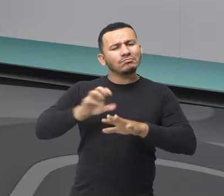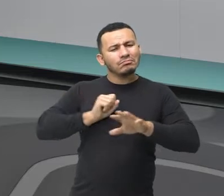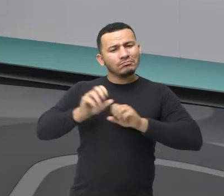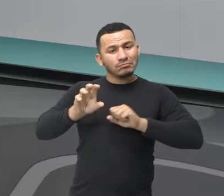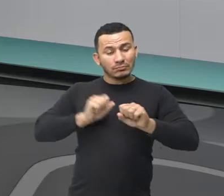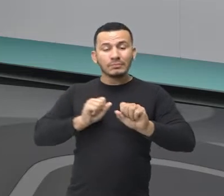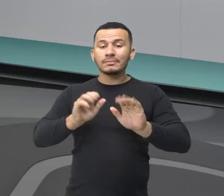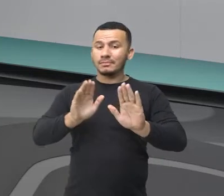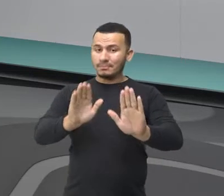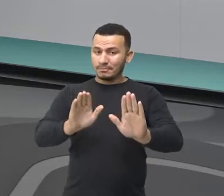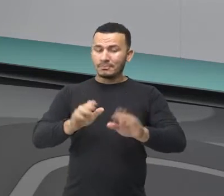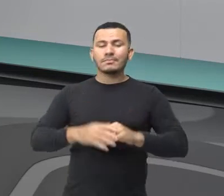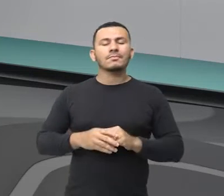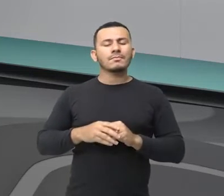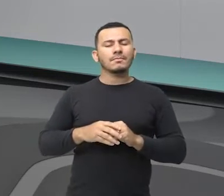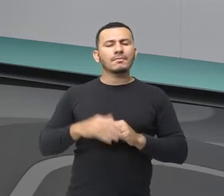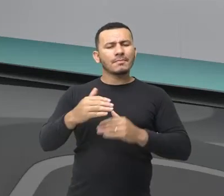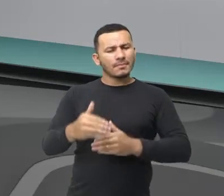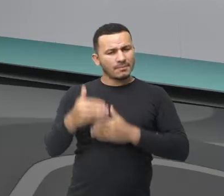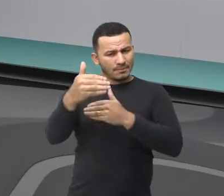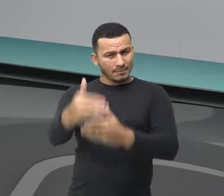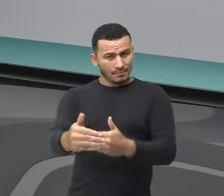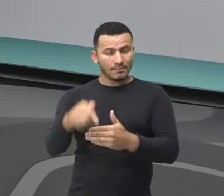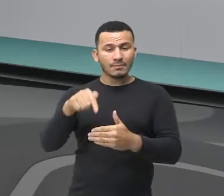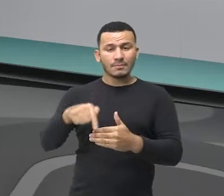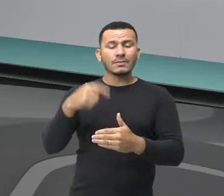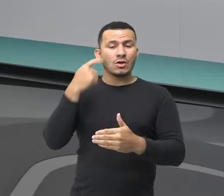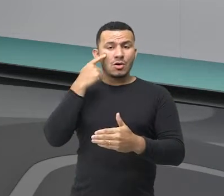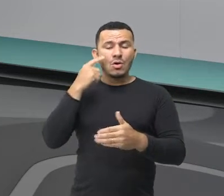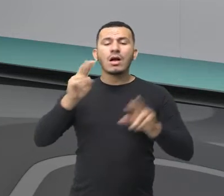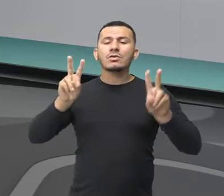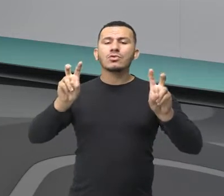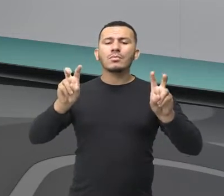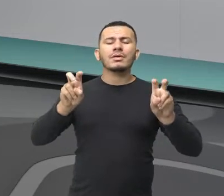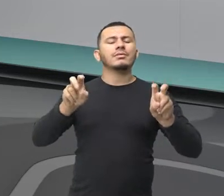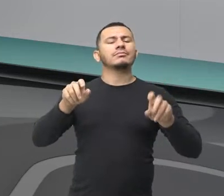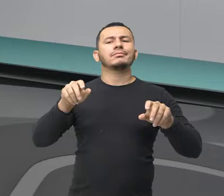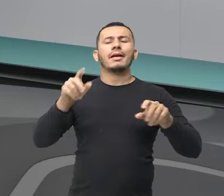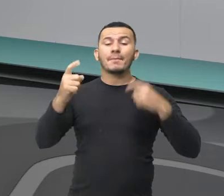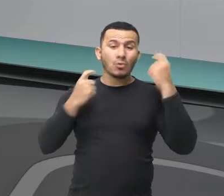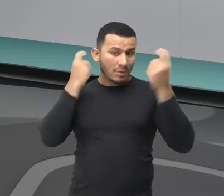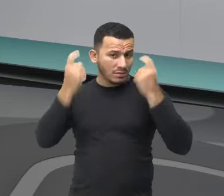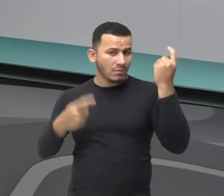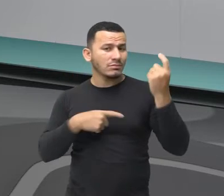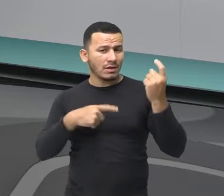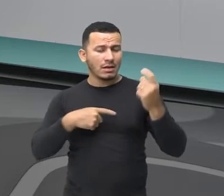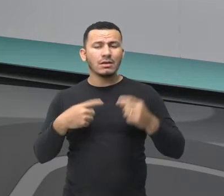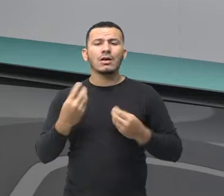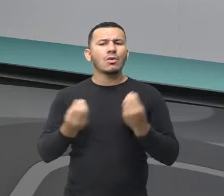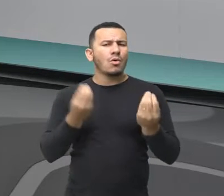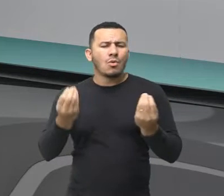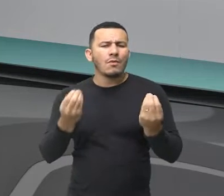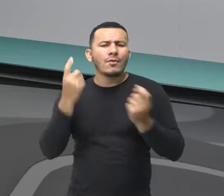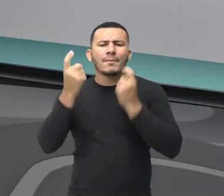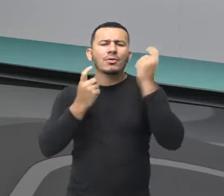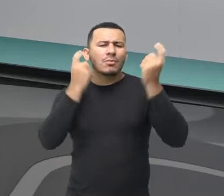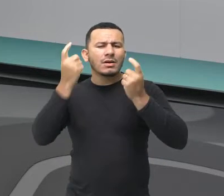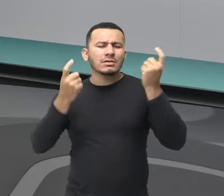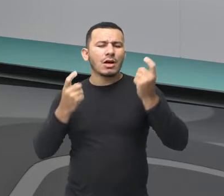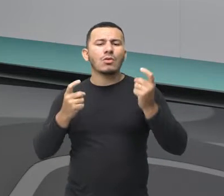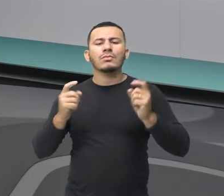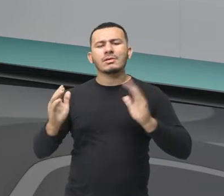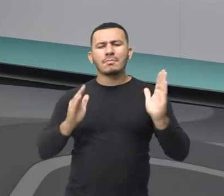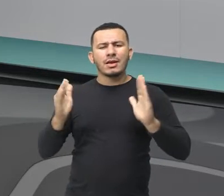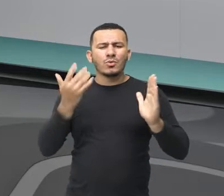diante. Mais adiante, vem a questão da preocupação. Quando se preocupar? Então, de acordo com